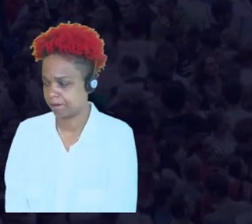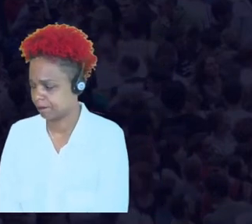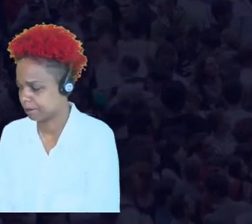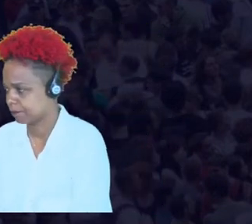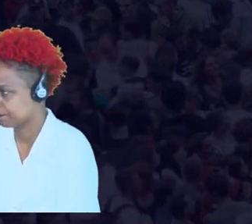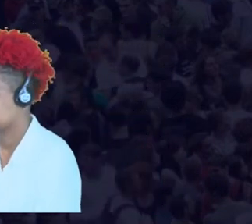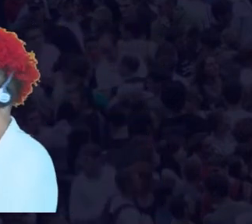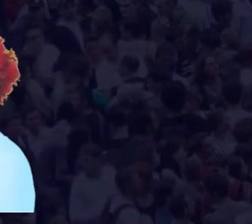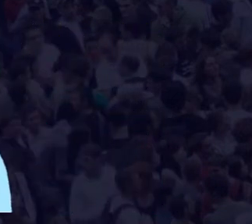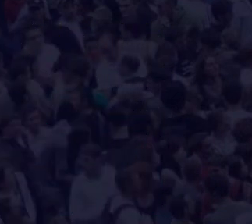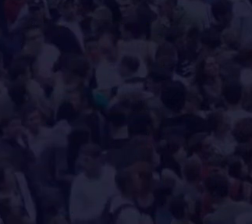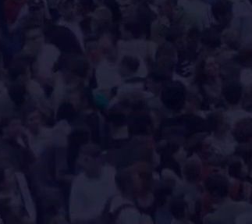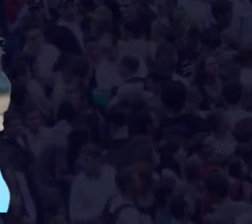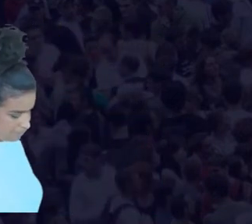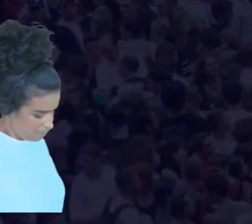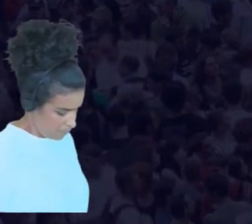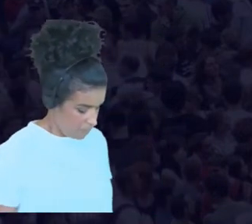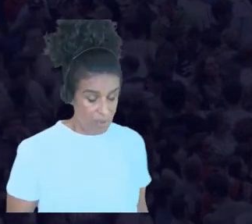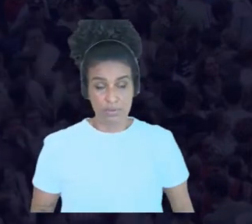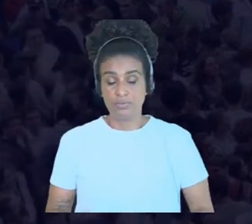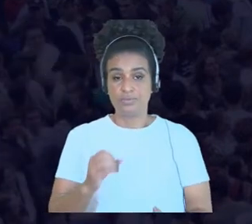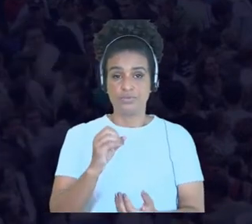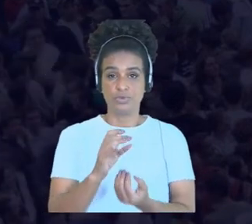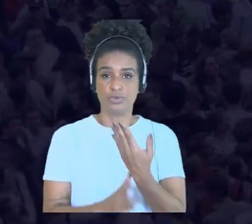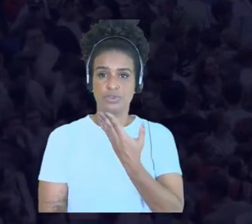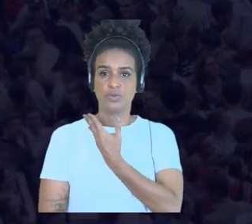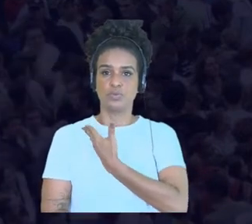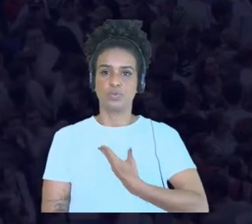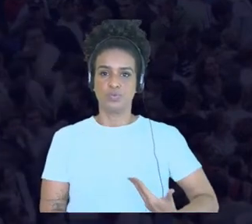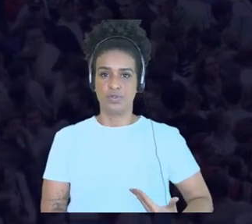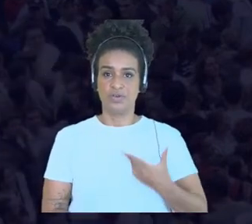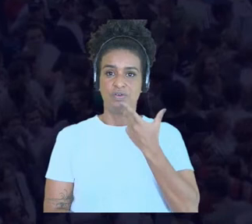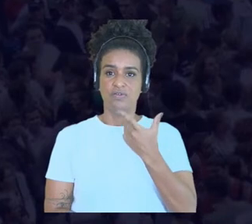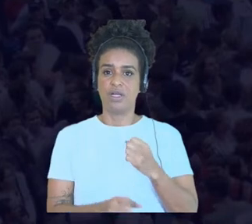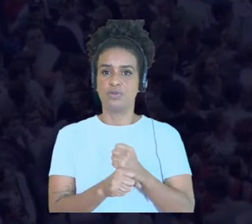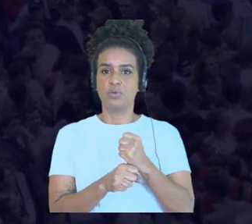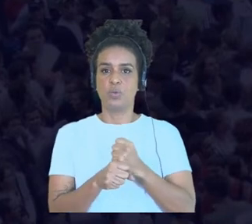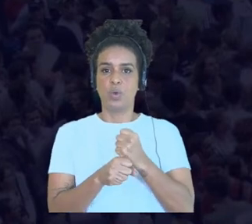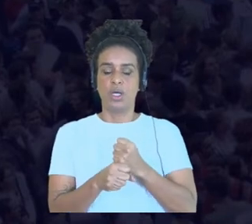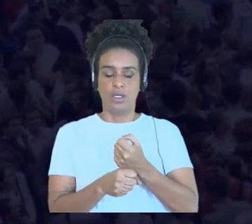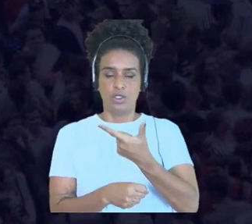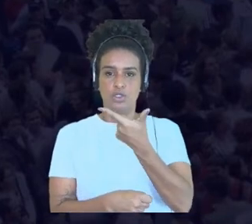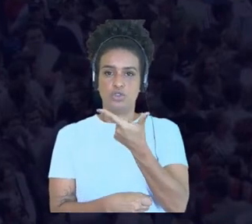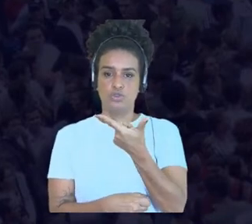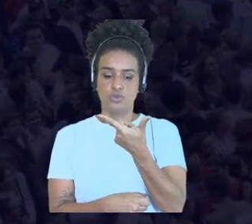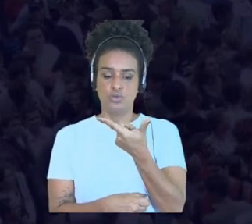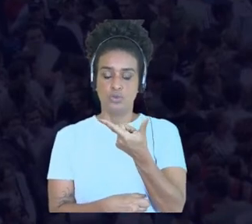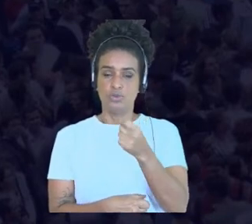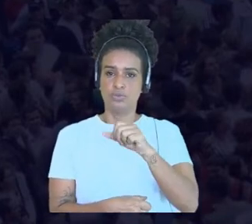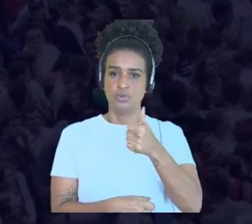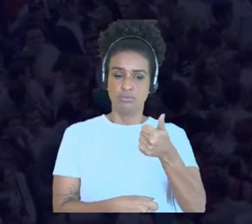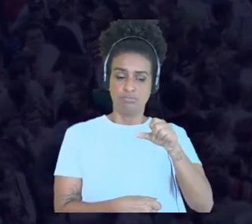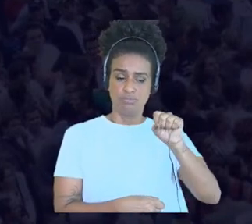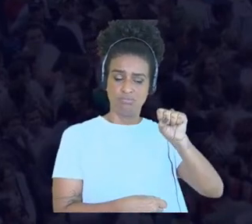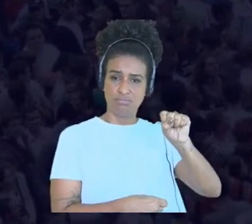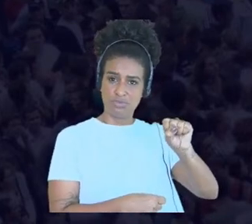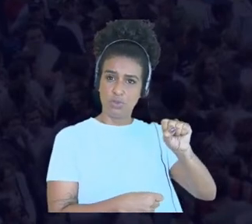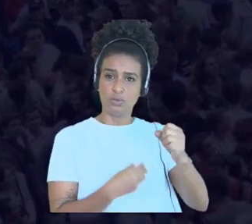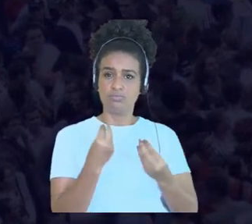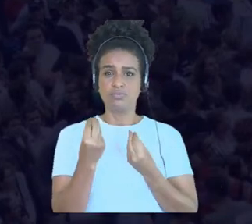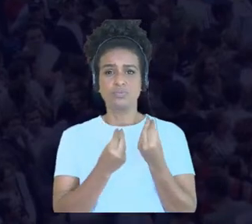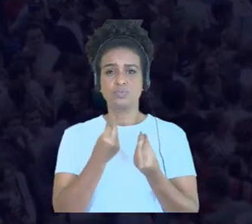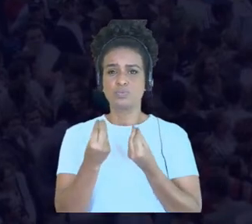de governo. Eu falava, em 2018, sobre como